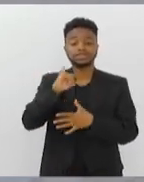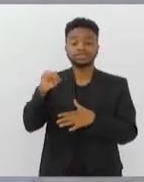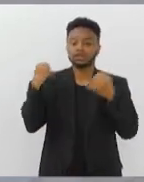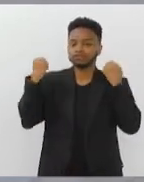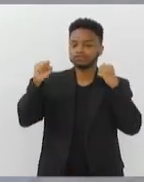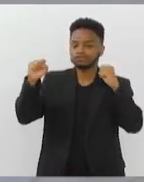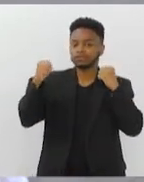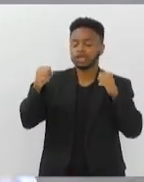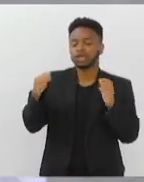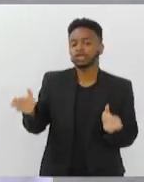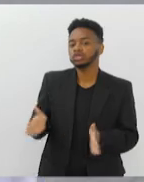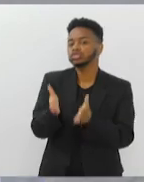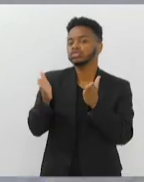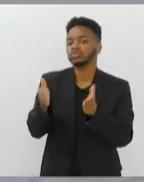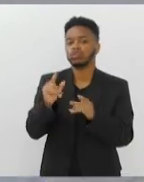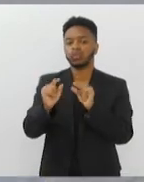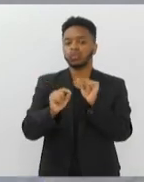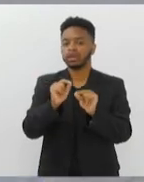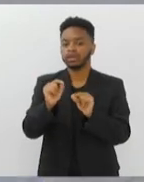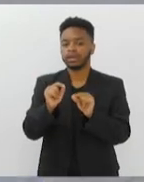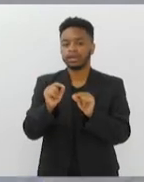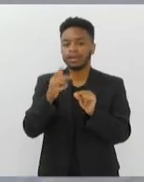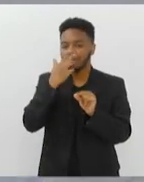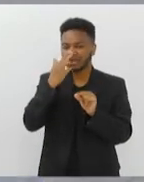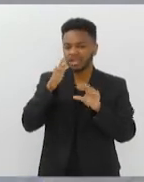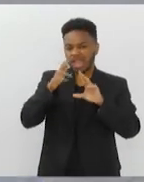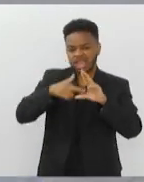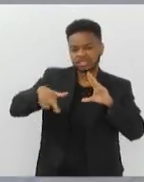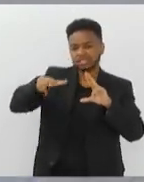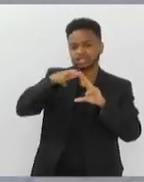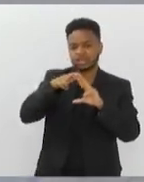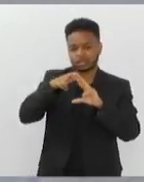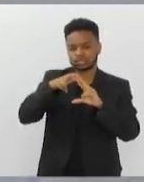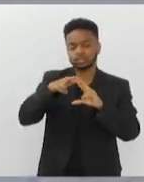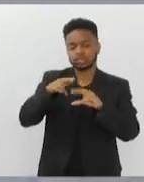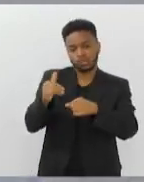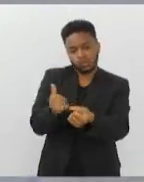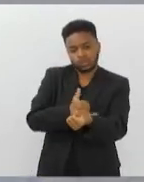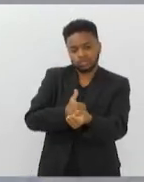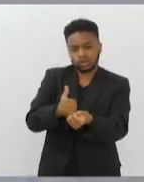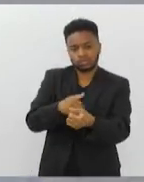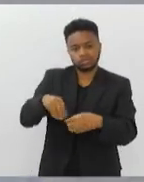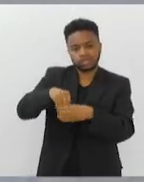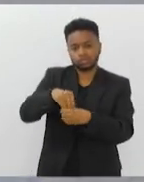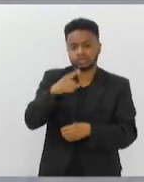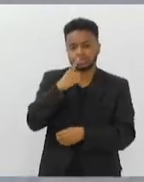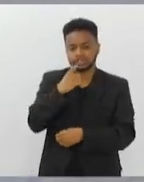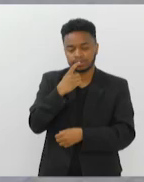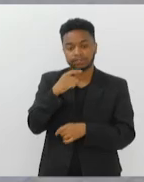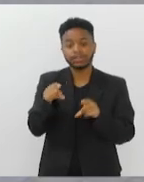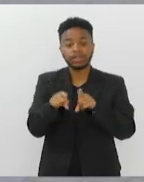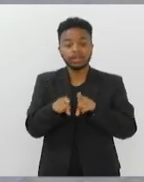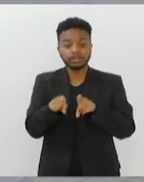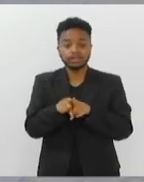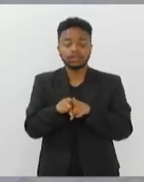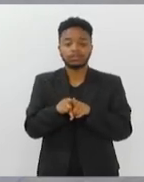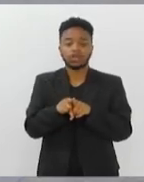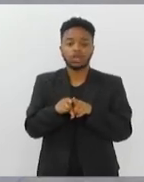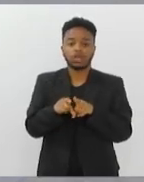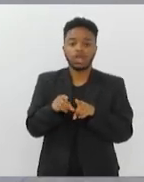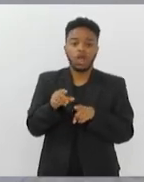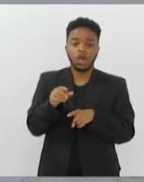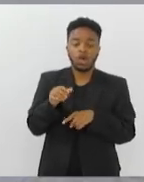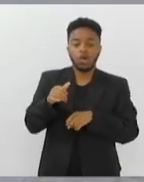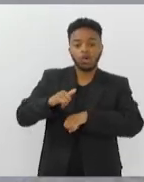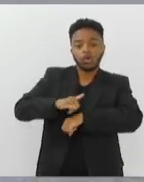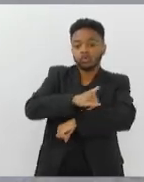estimula essa como se fosse reciclagem do colesterol que está na circulação. E também acaba sendo usado a gordura como